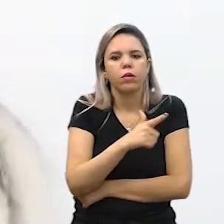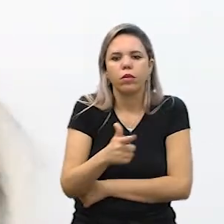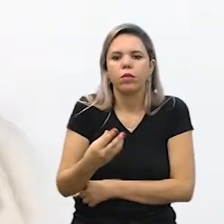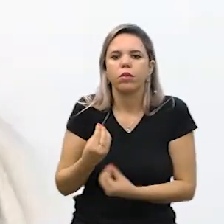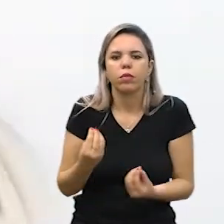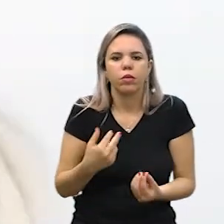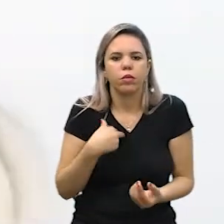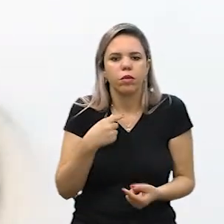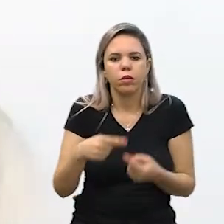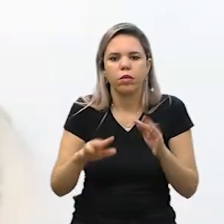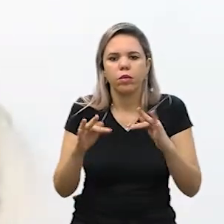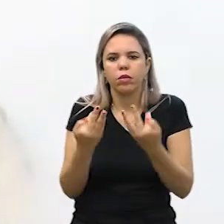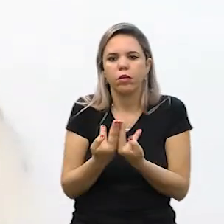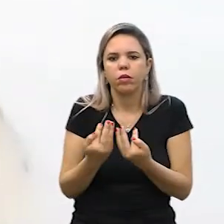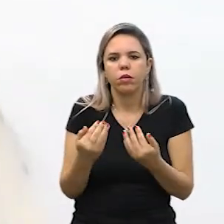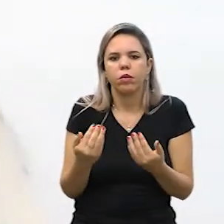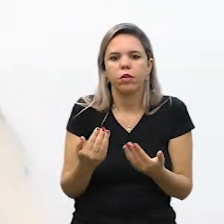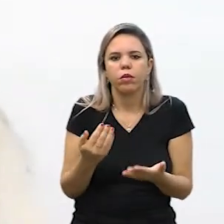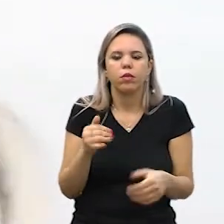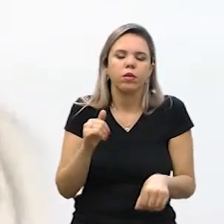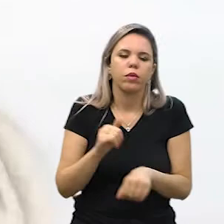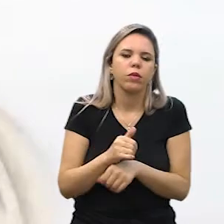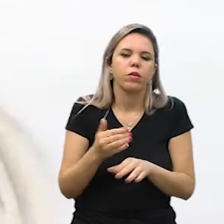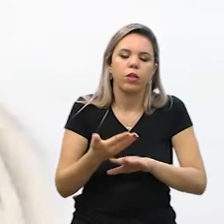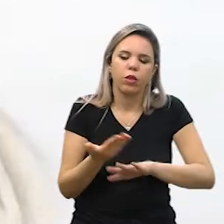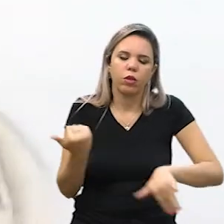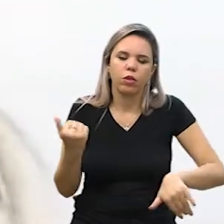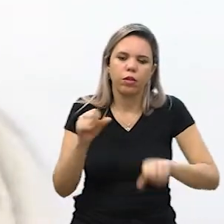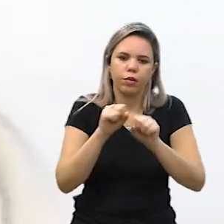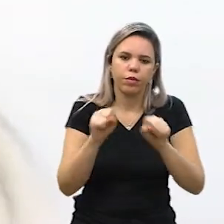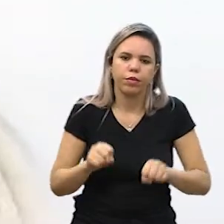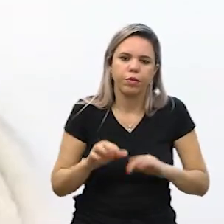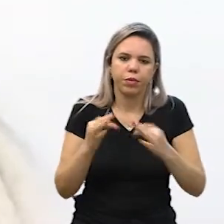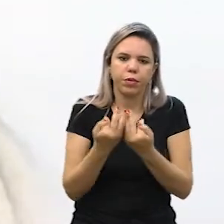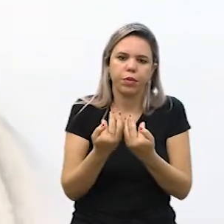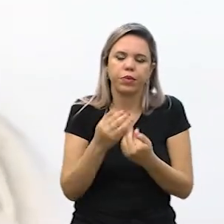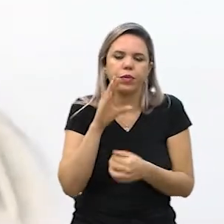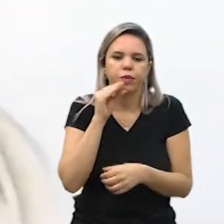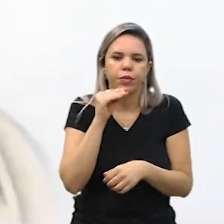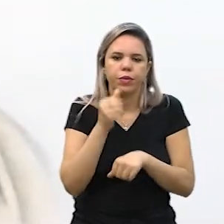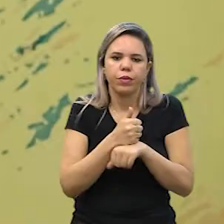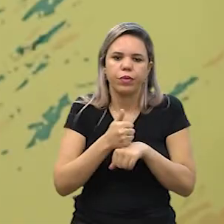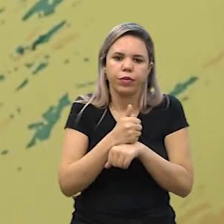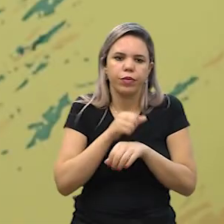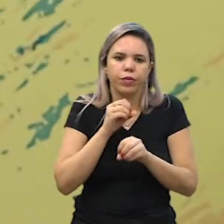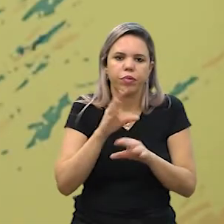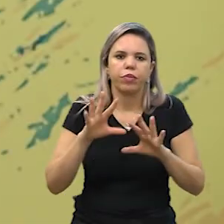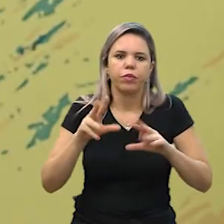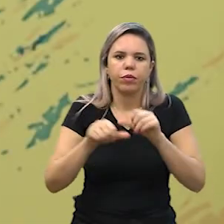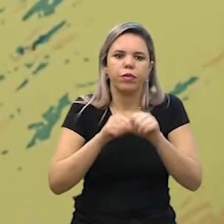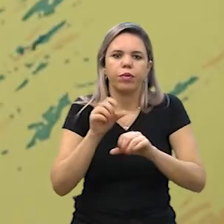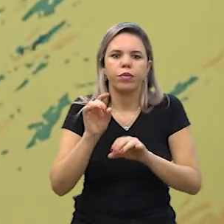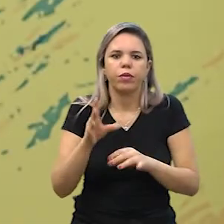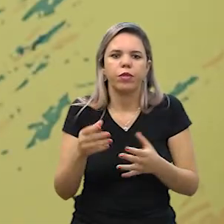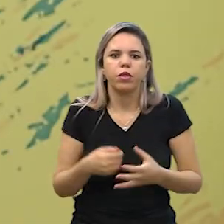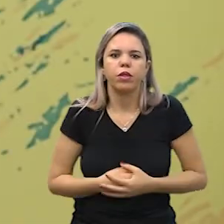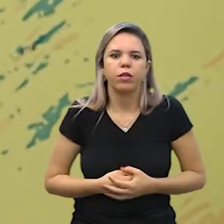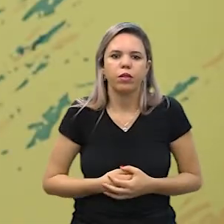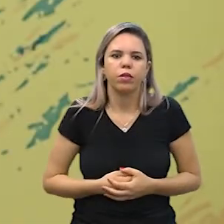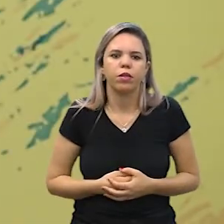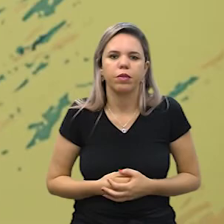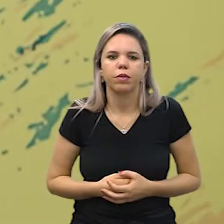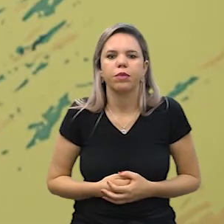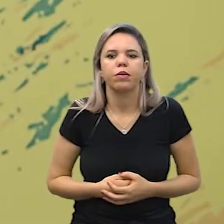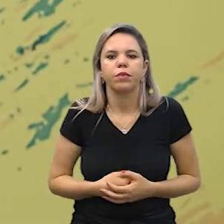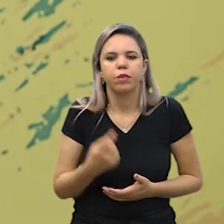como deixar os pais fora desse sistema, não tem como deixar um corpo docente impactado somente com o EAD,